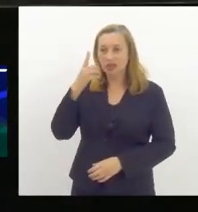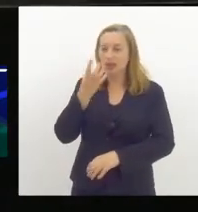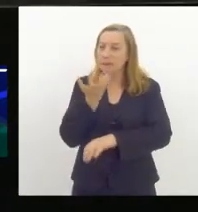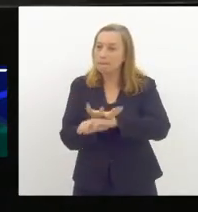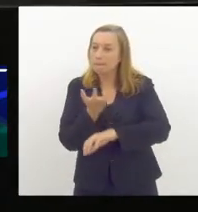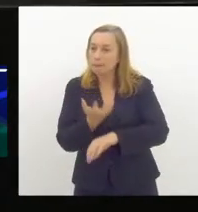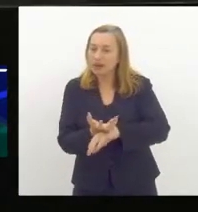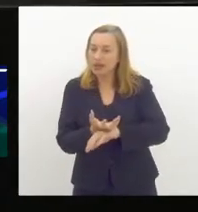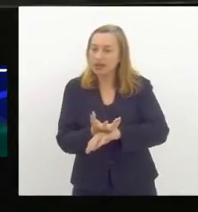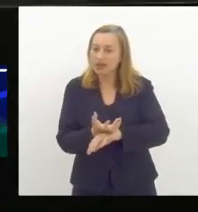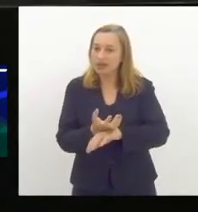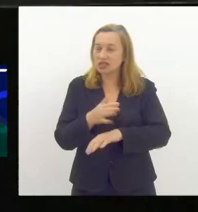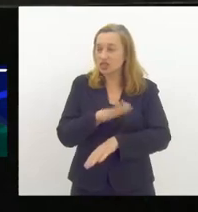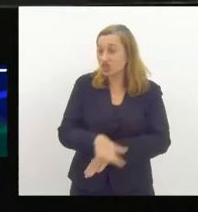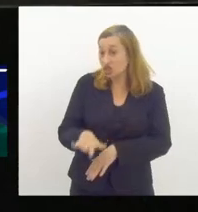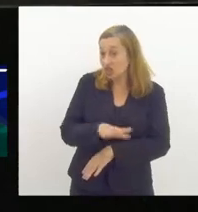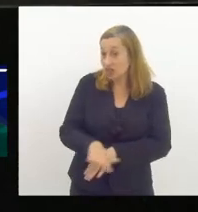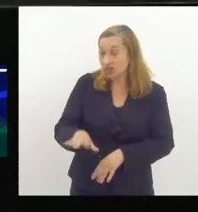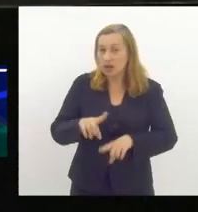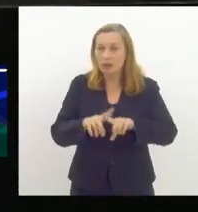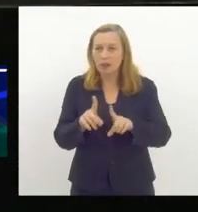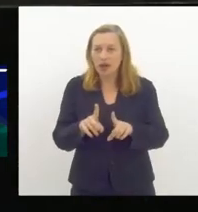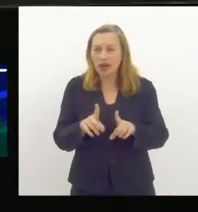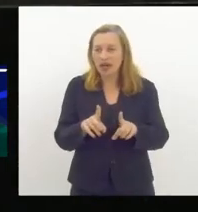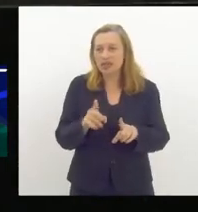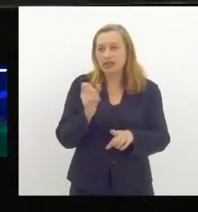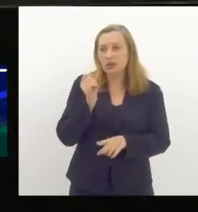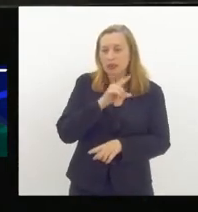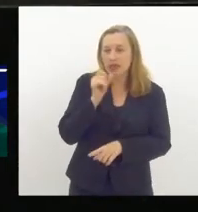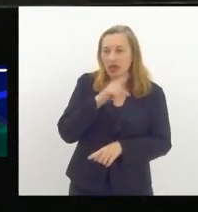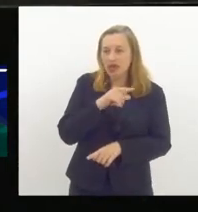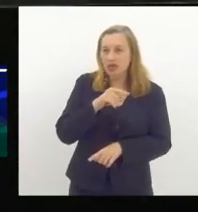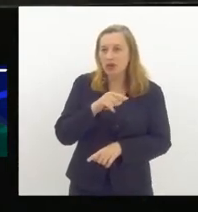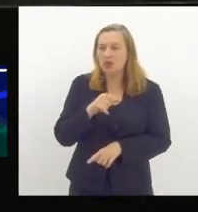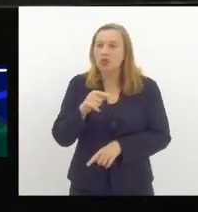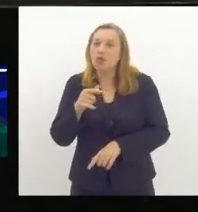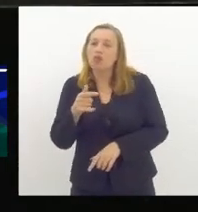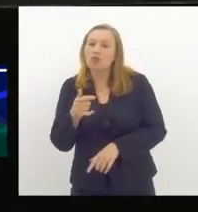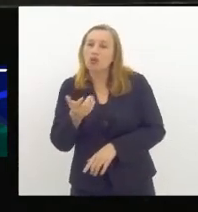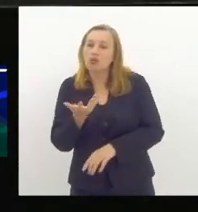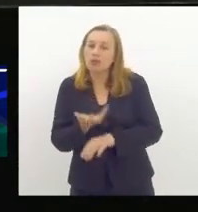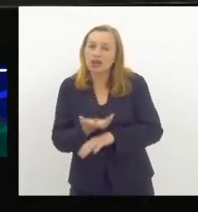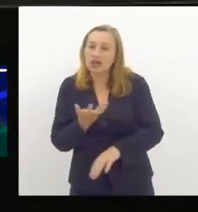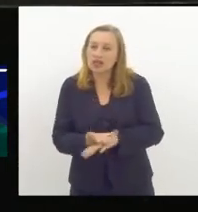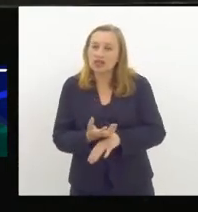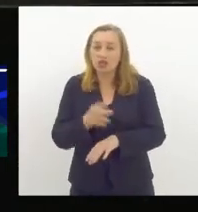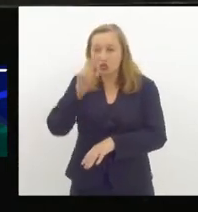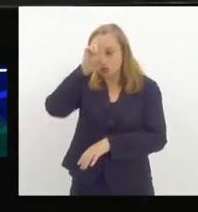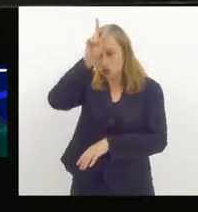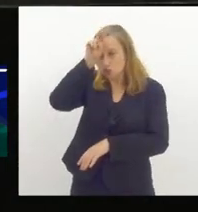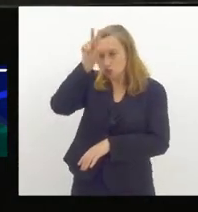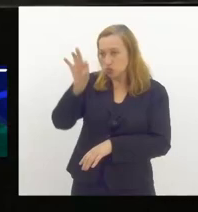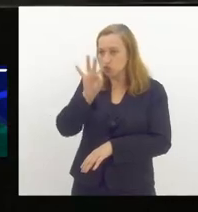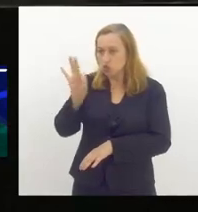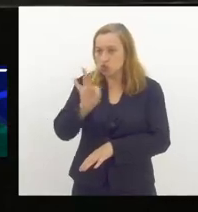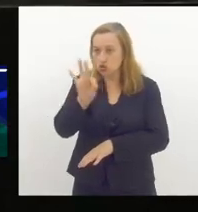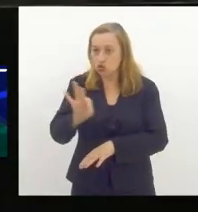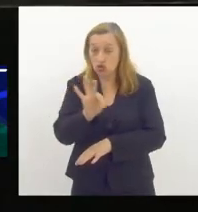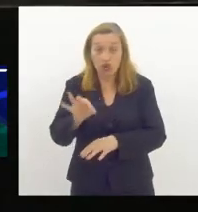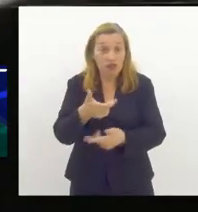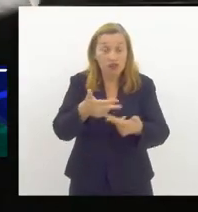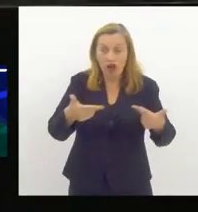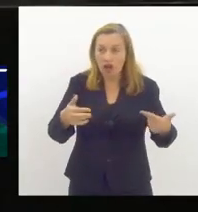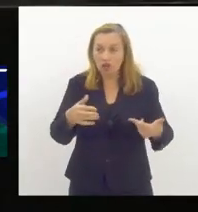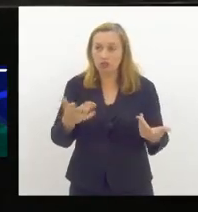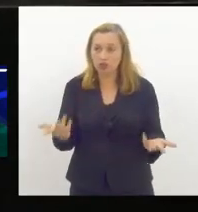Praça infantil mas apelidada como Praça do Mosquito que realmente era a praça do mosquito era muito